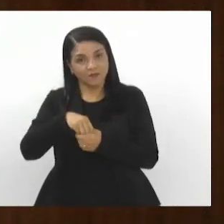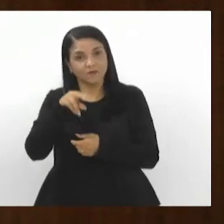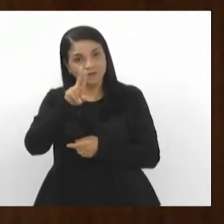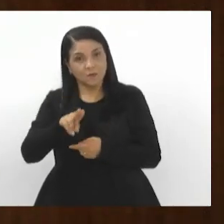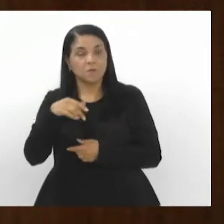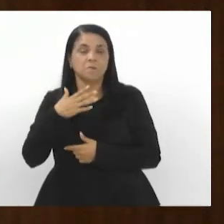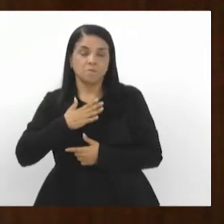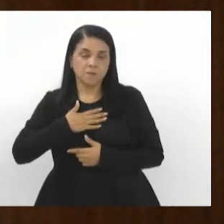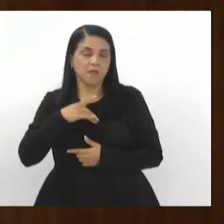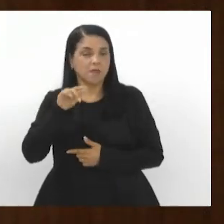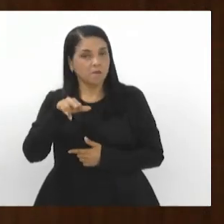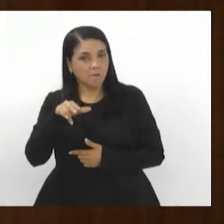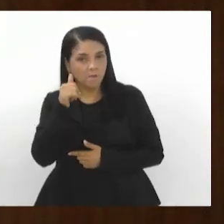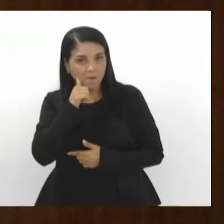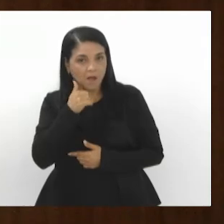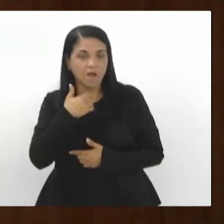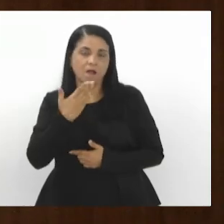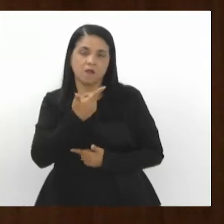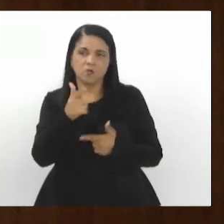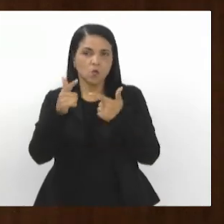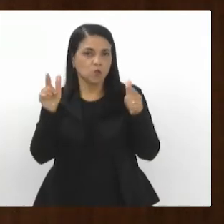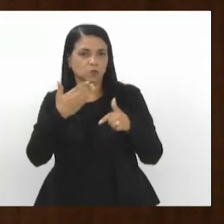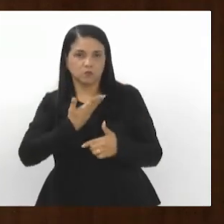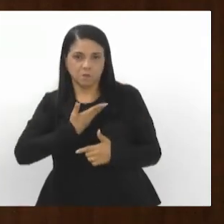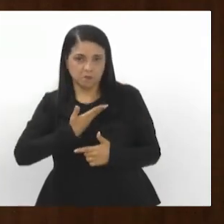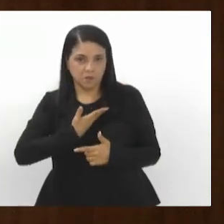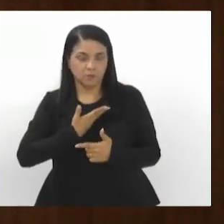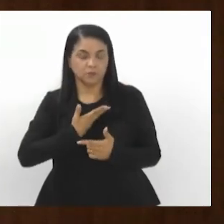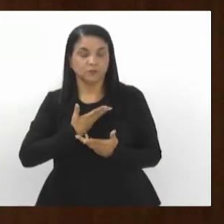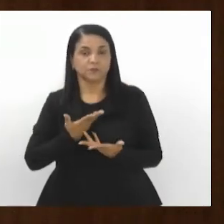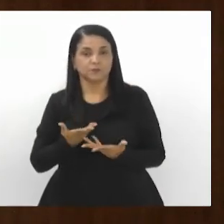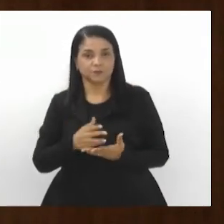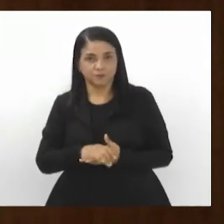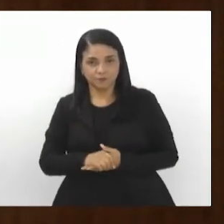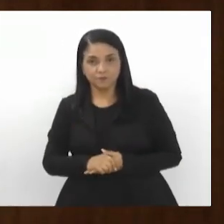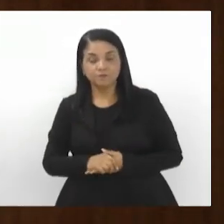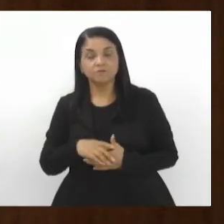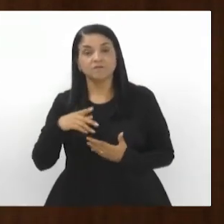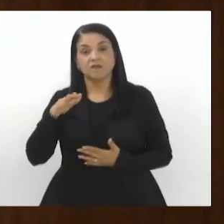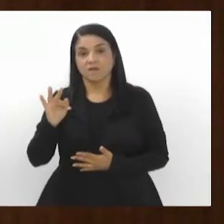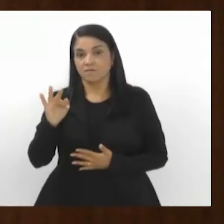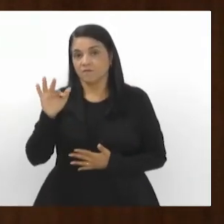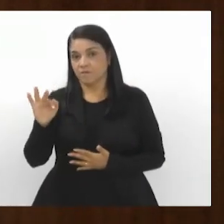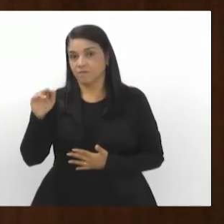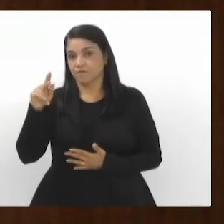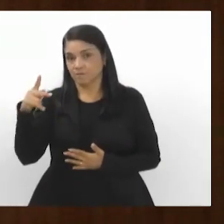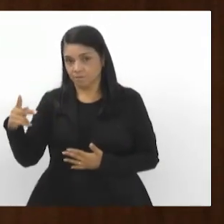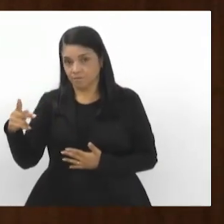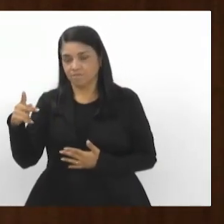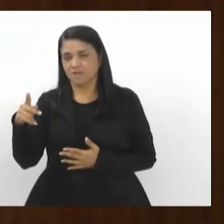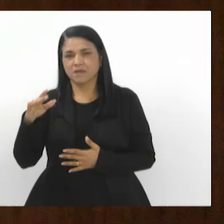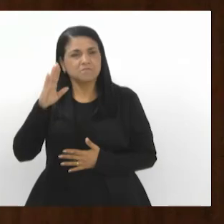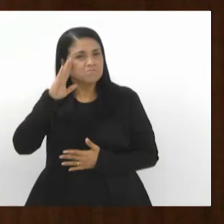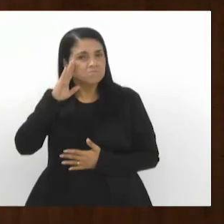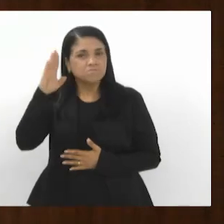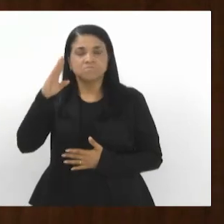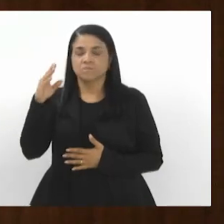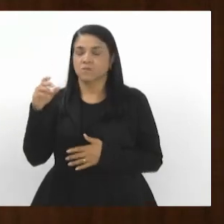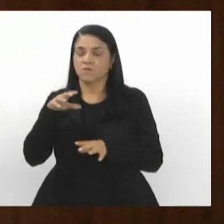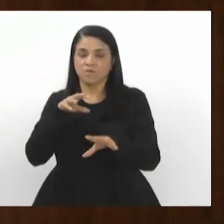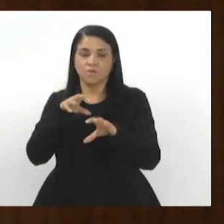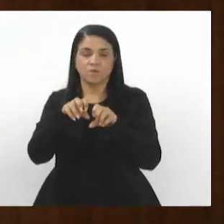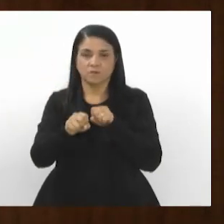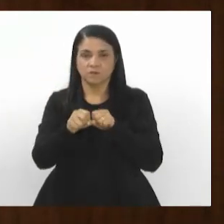e outros amigos que tenho naquele espaço. A FFP é fundamental para a formação dos nossos